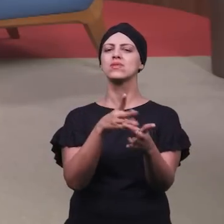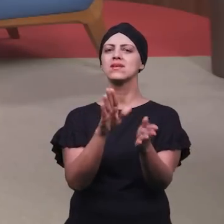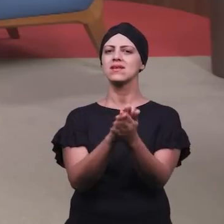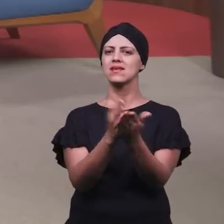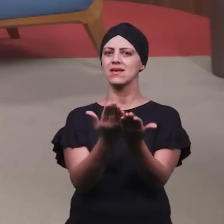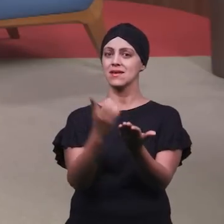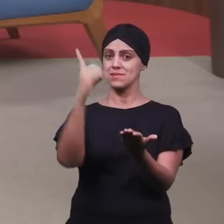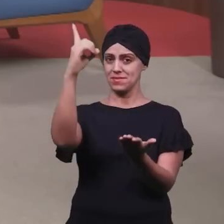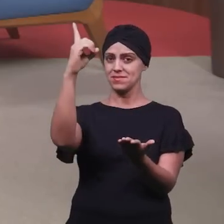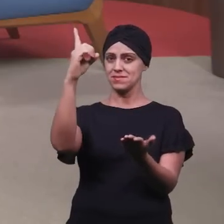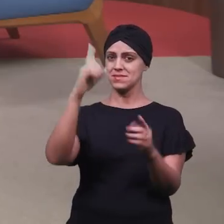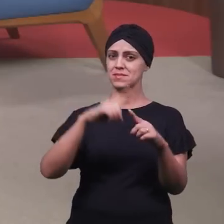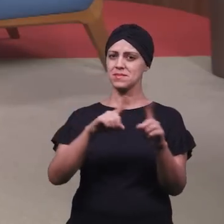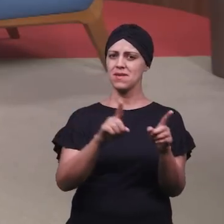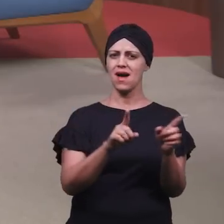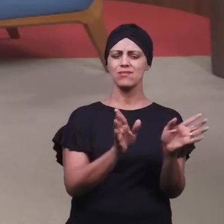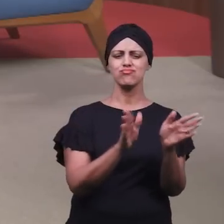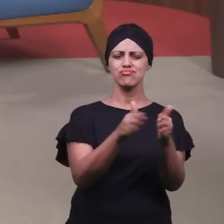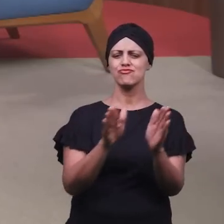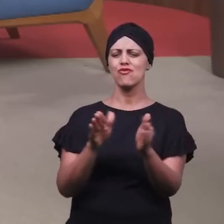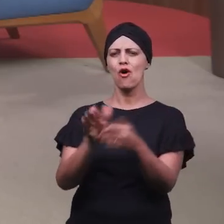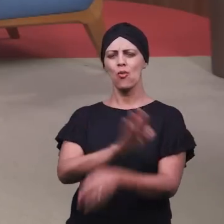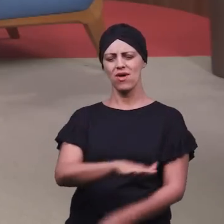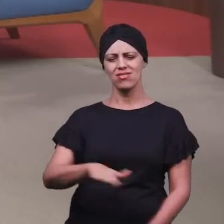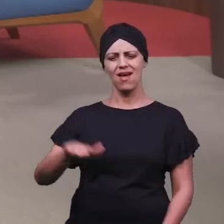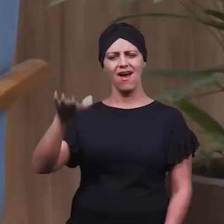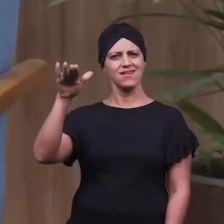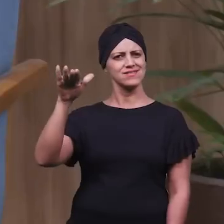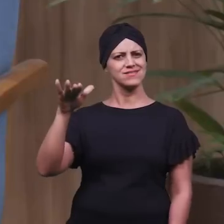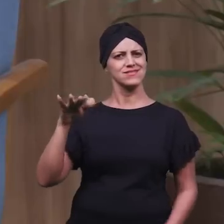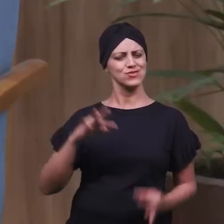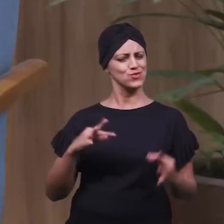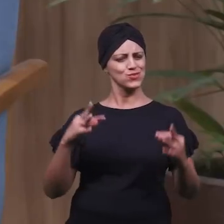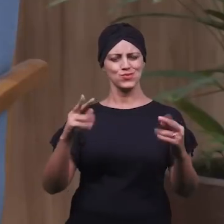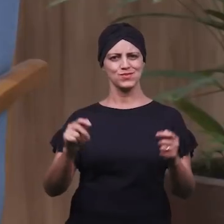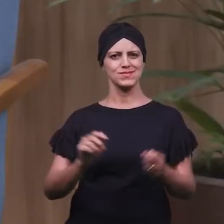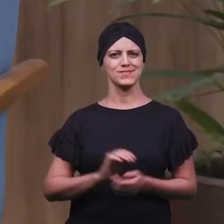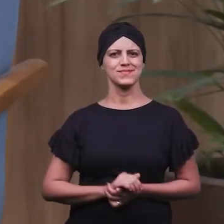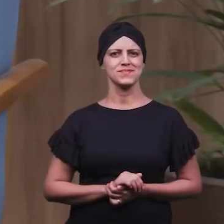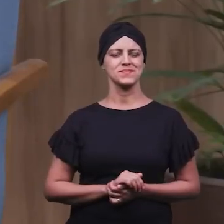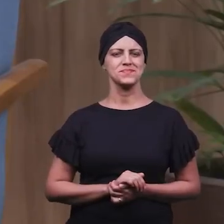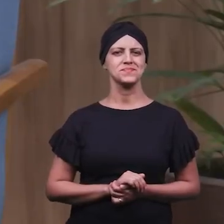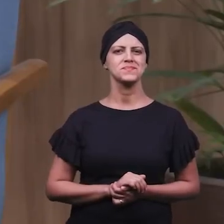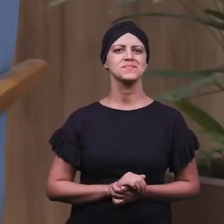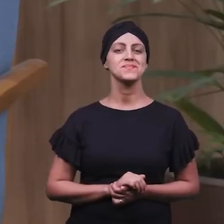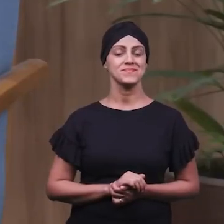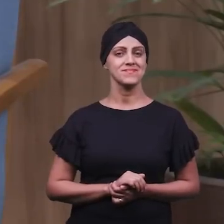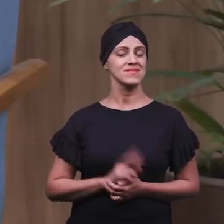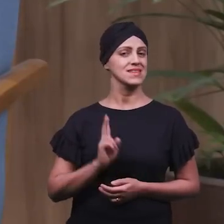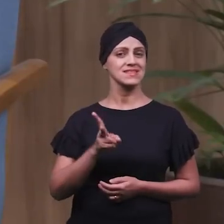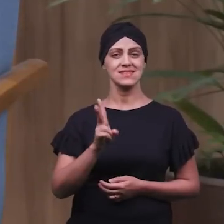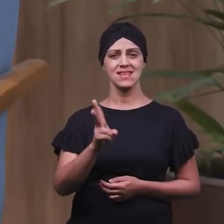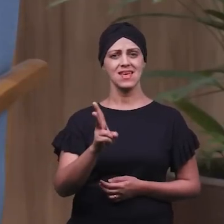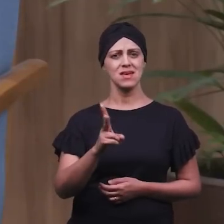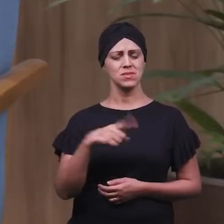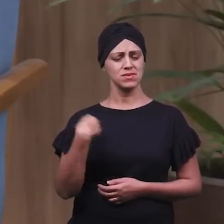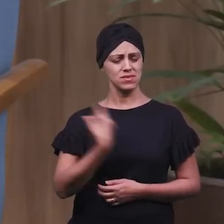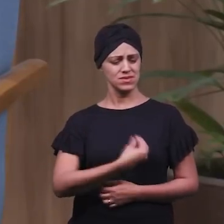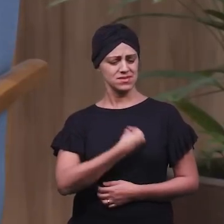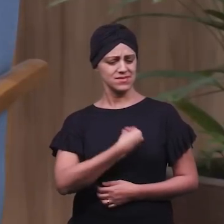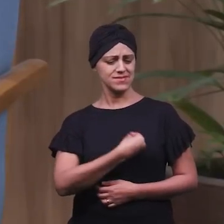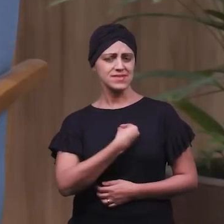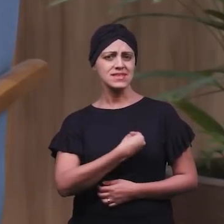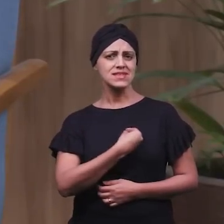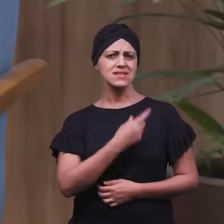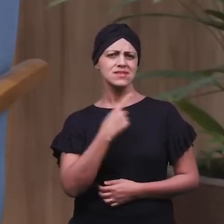bíblica, mas com linguagem para todas as idades. Em todos os aspectos da nossa vida, nós sempre nos